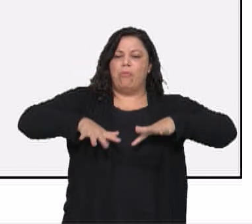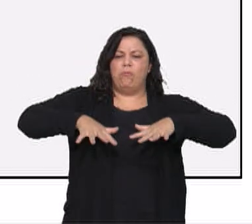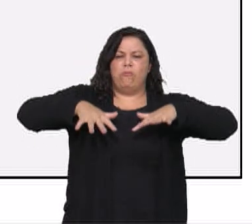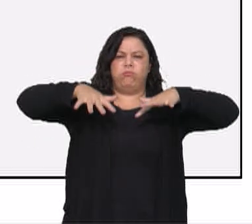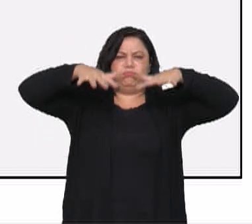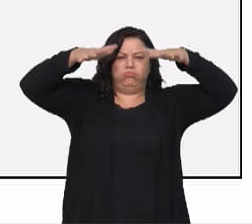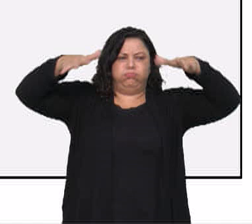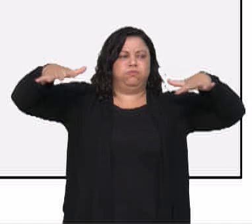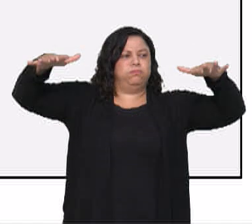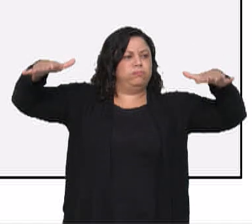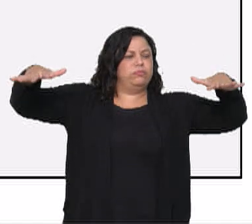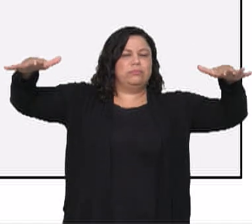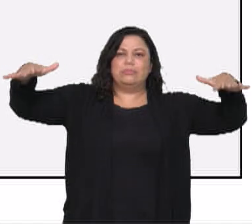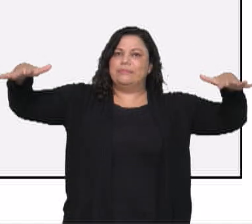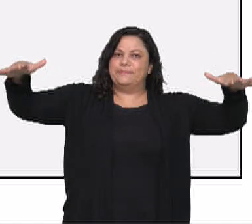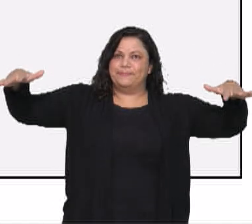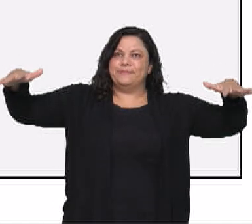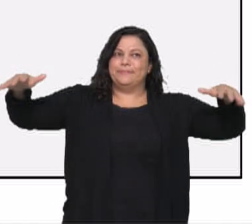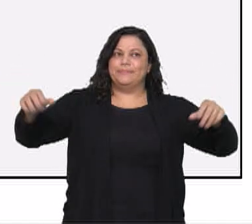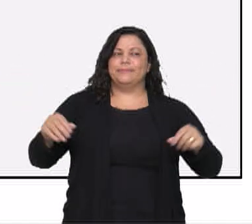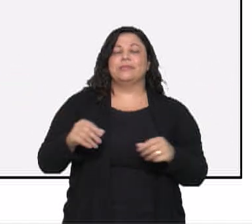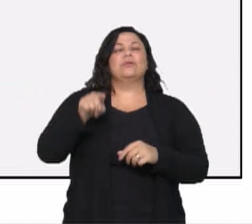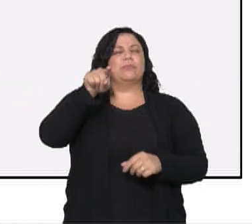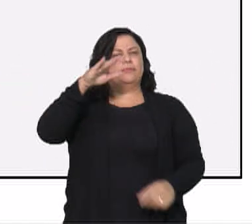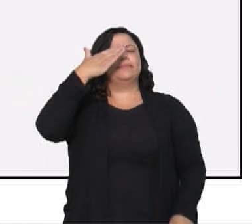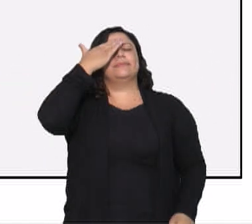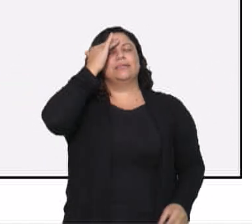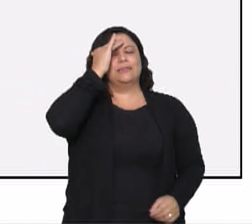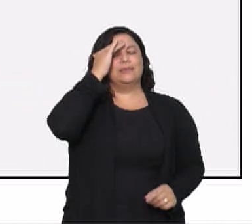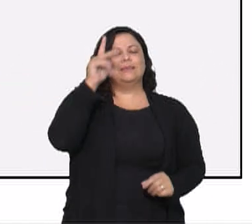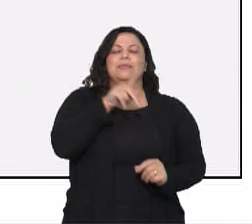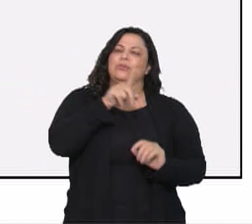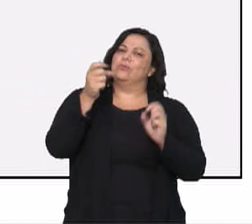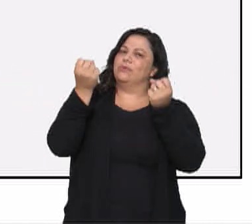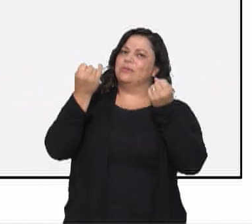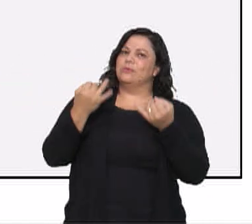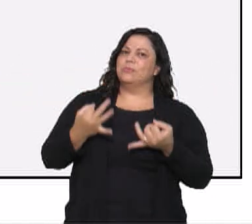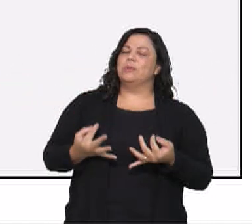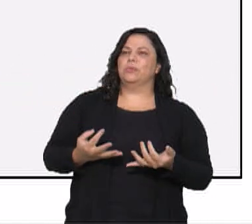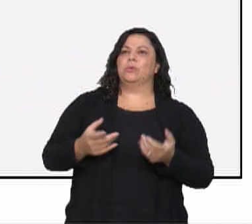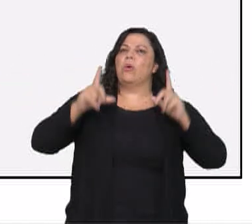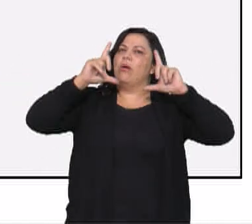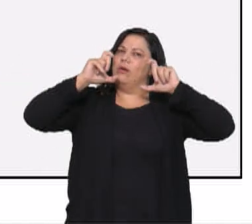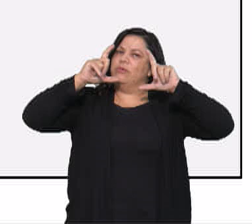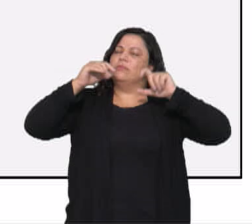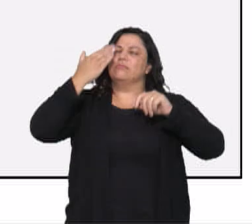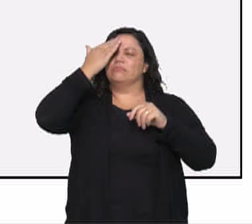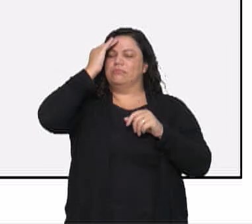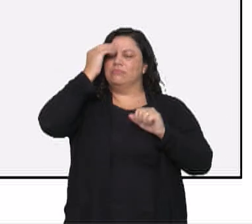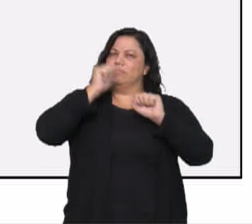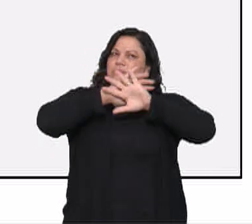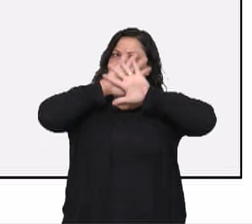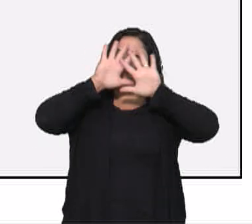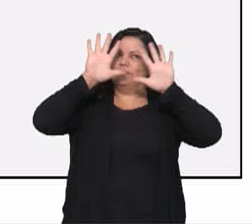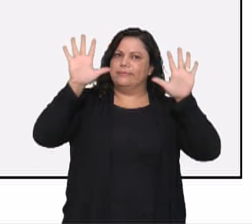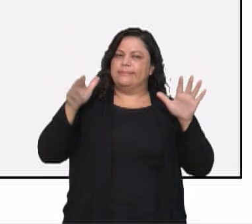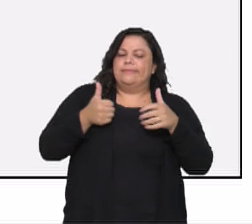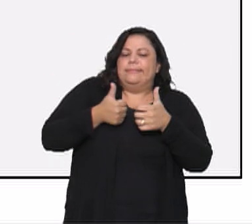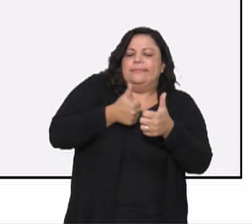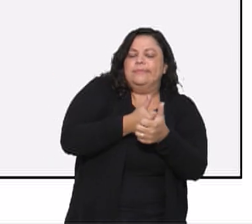provável. Então era mais ou menos para vocês entenderem o que o professor Roberto explicou agora com essa imagem, onde eles plantavam sempre bem pertinho do